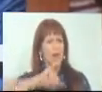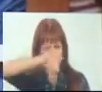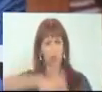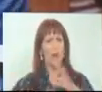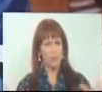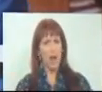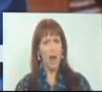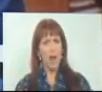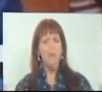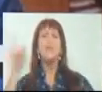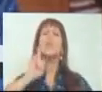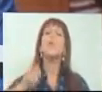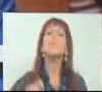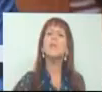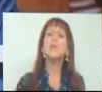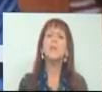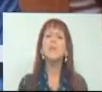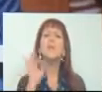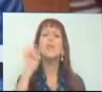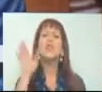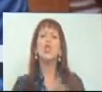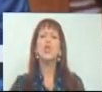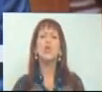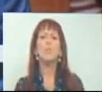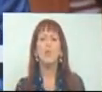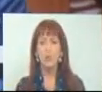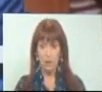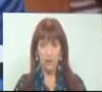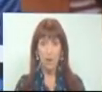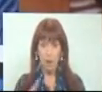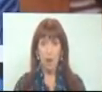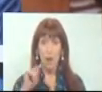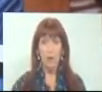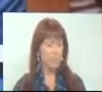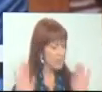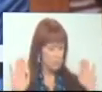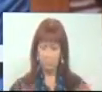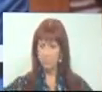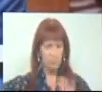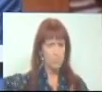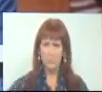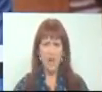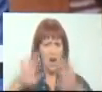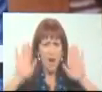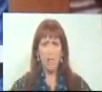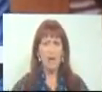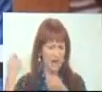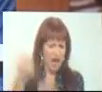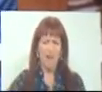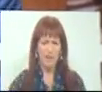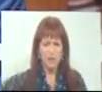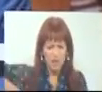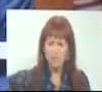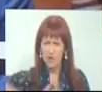no buraco. Senhora Presidente, senhoras e senhores deputados, é tempo de largar a pá e parar de cavar.